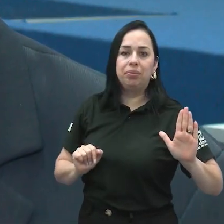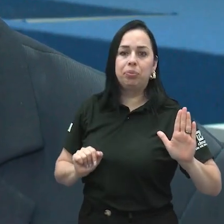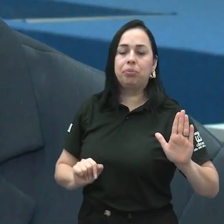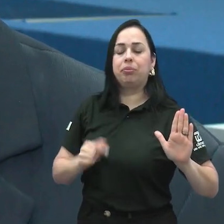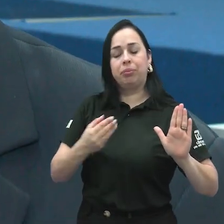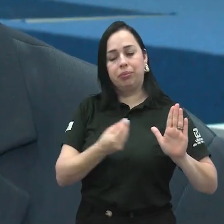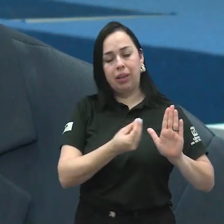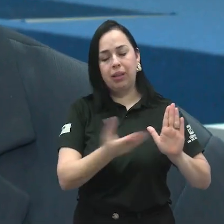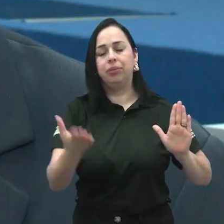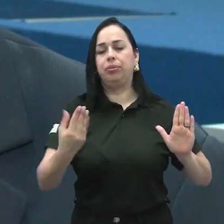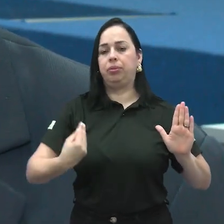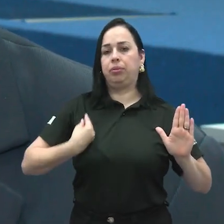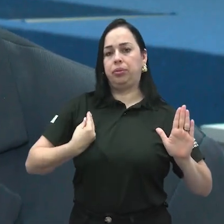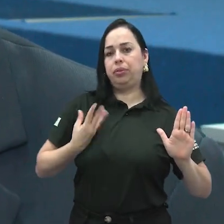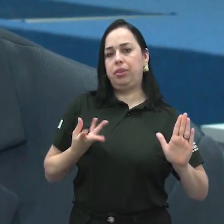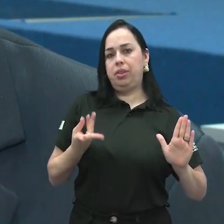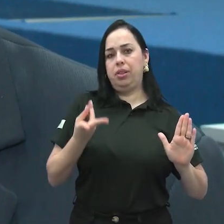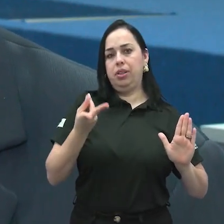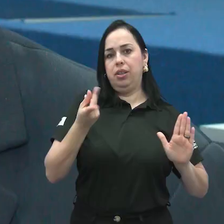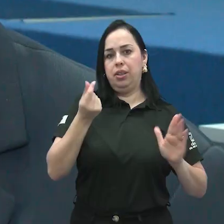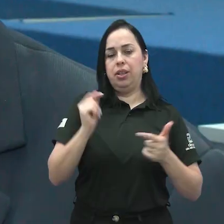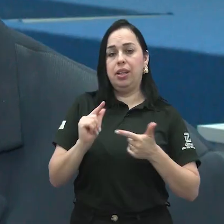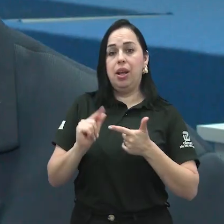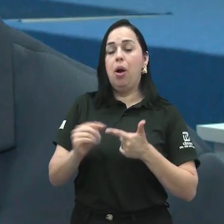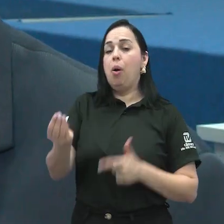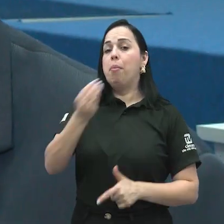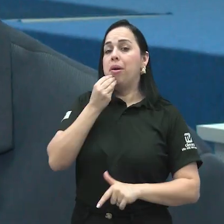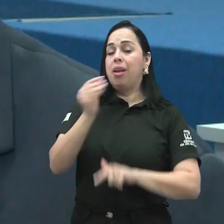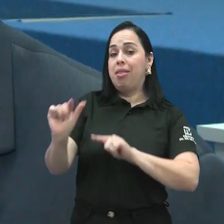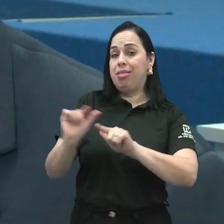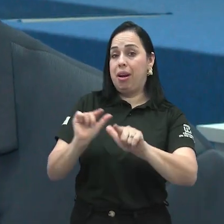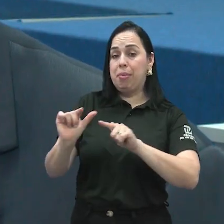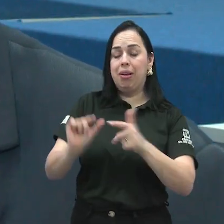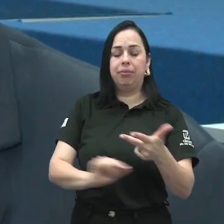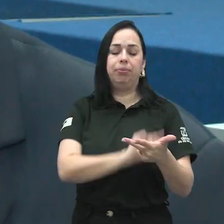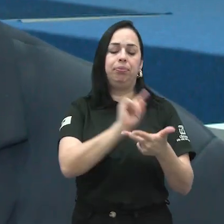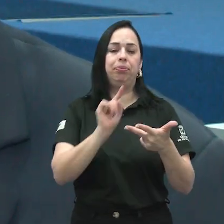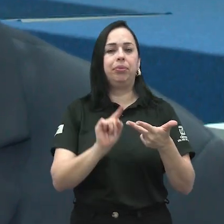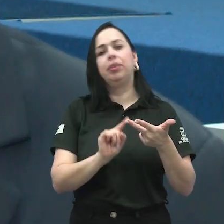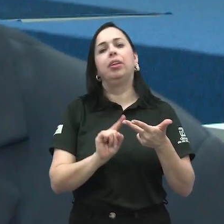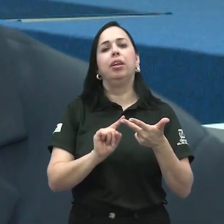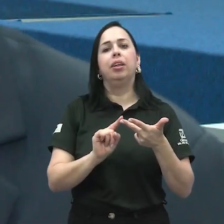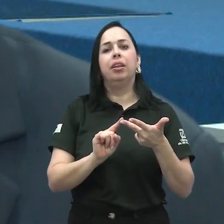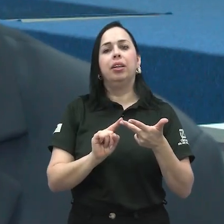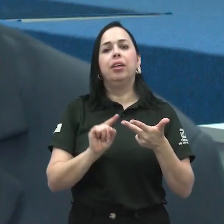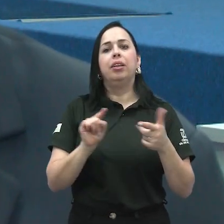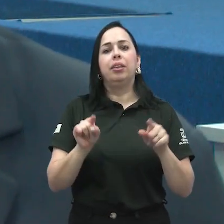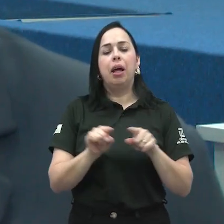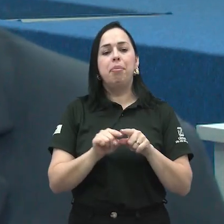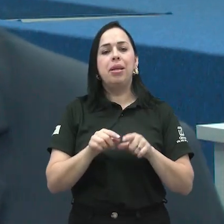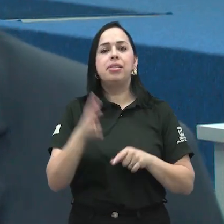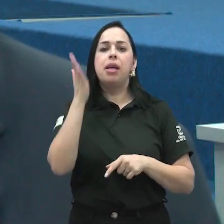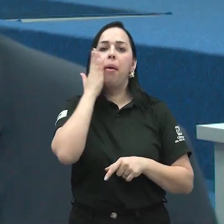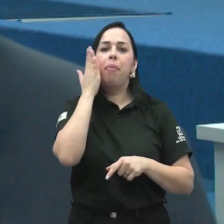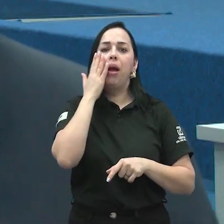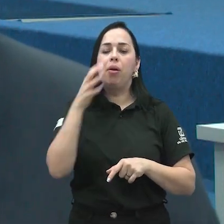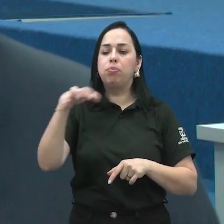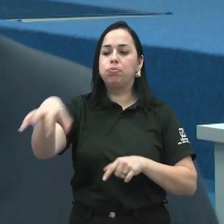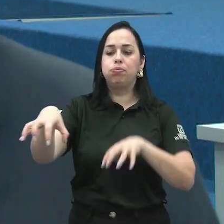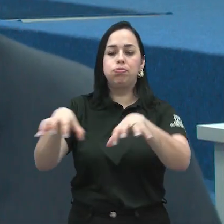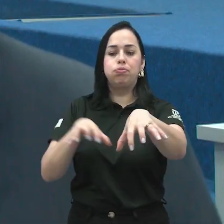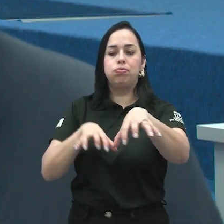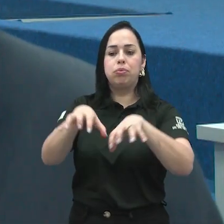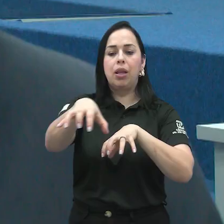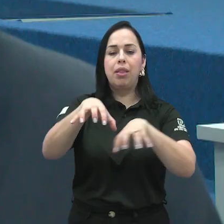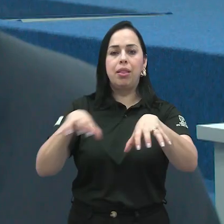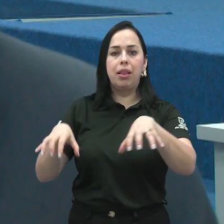é qualidade de vida para o munícipe, geração de trabalho e renda e também de posicionamento da cidade